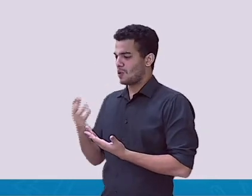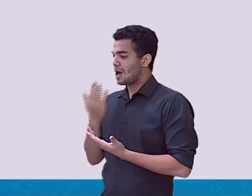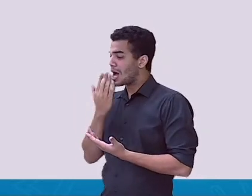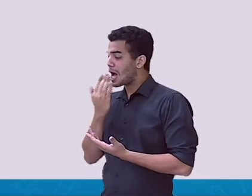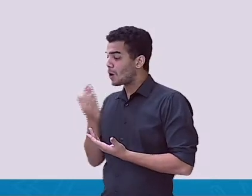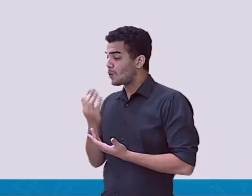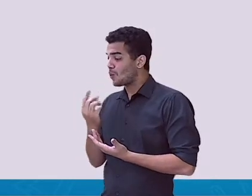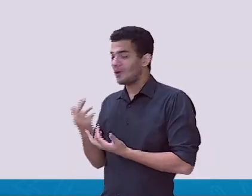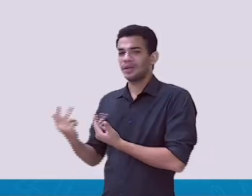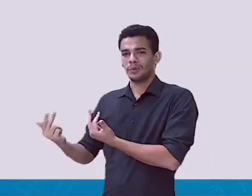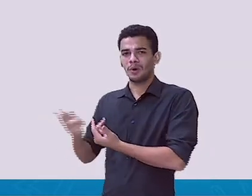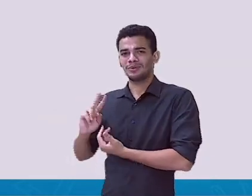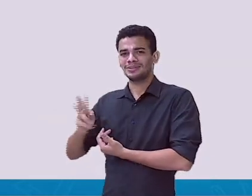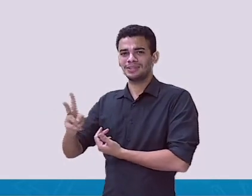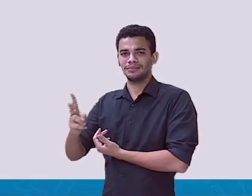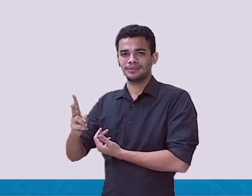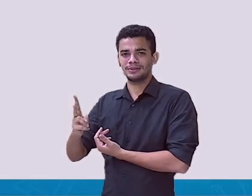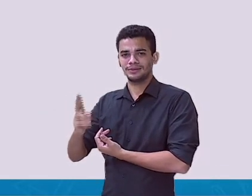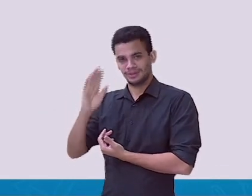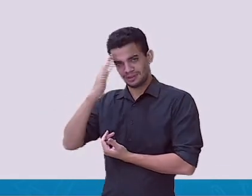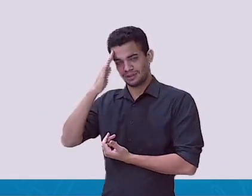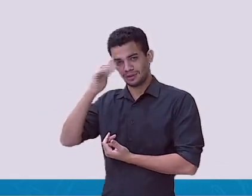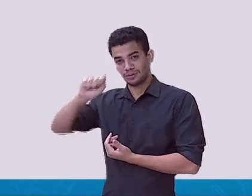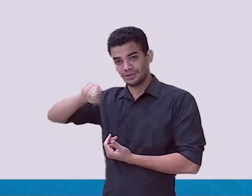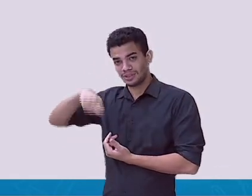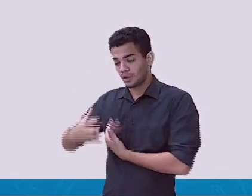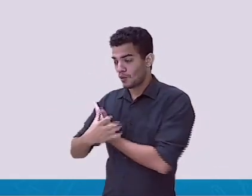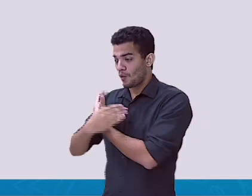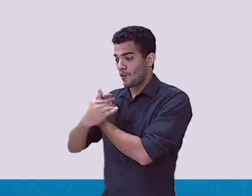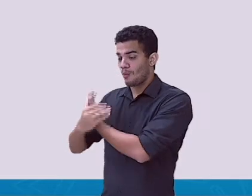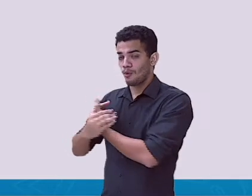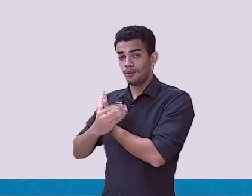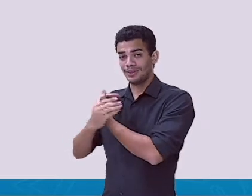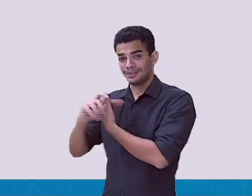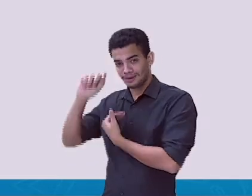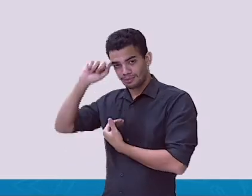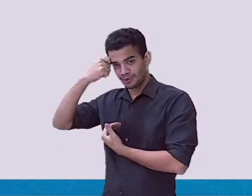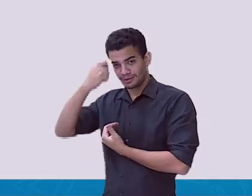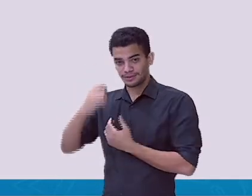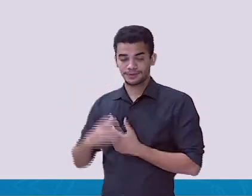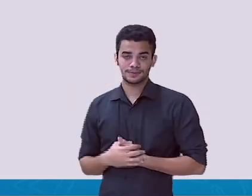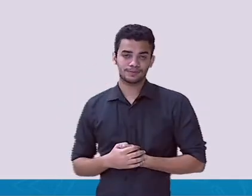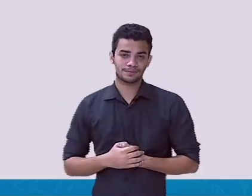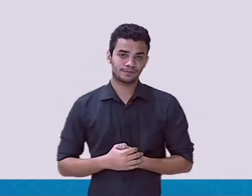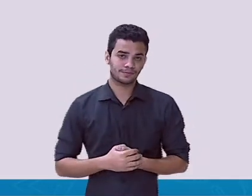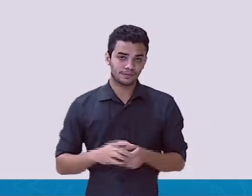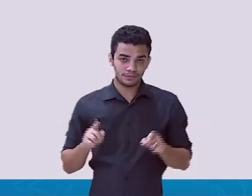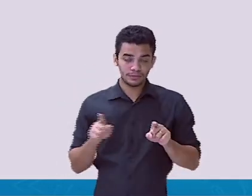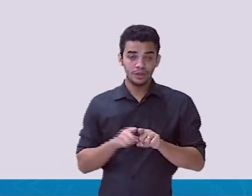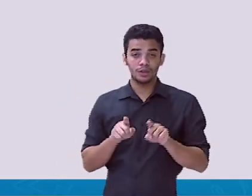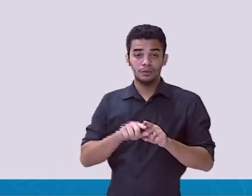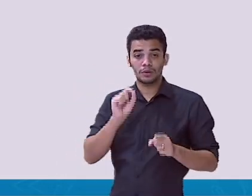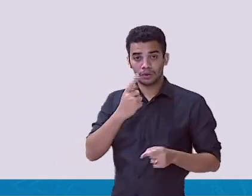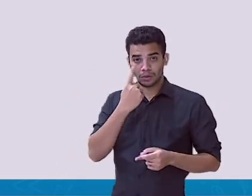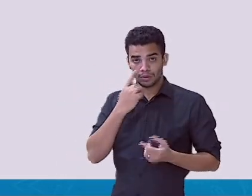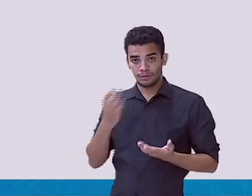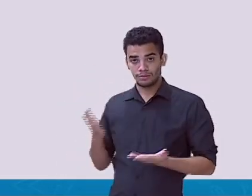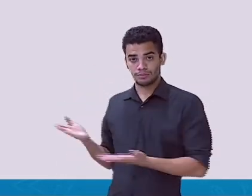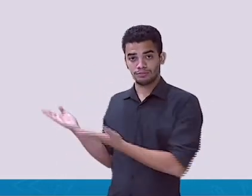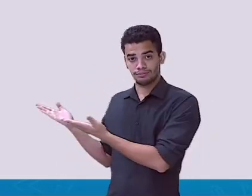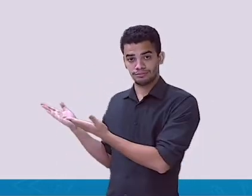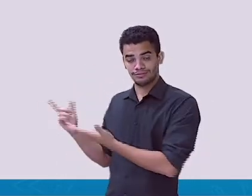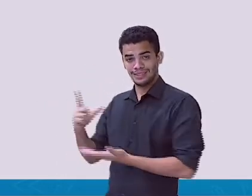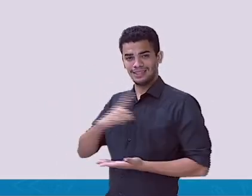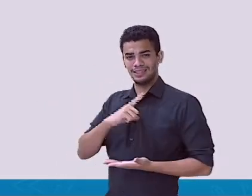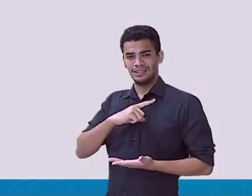terra, tá? E aí, outro grupo seria os dípteras. As dípteras, hoje, são cerca